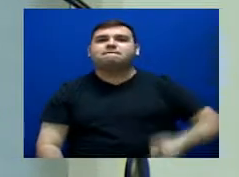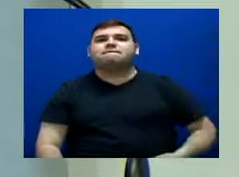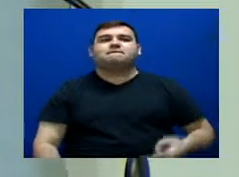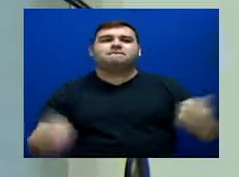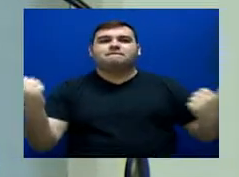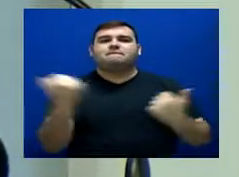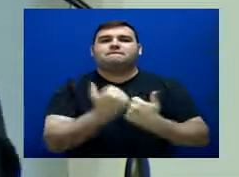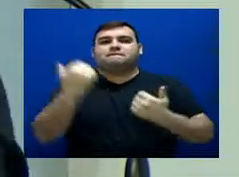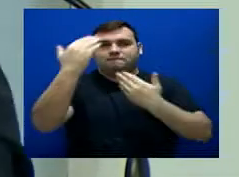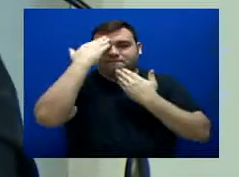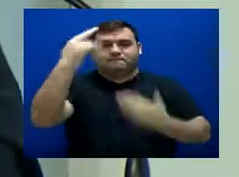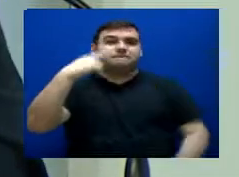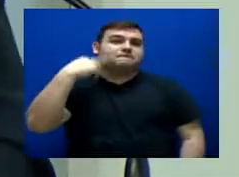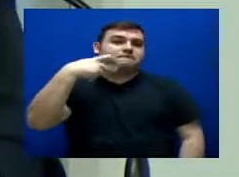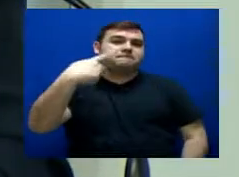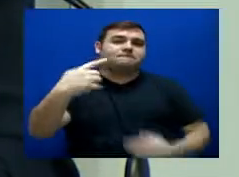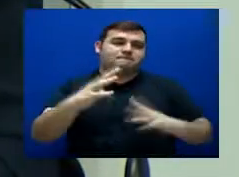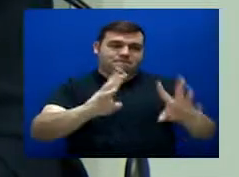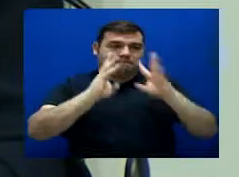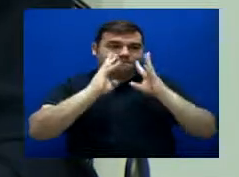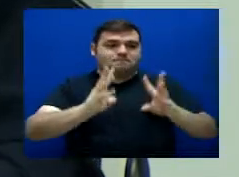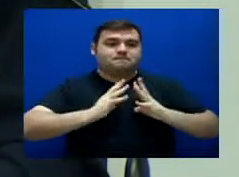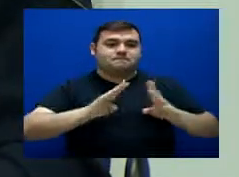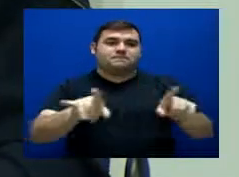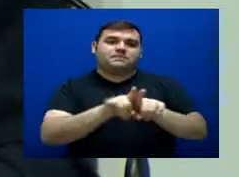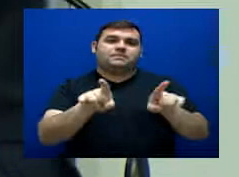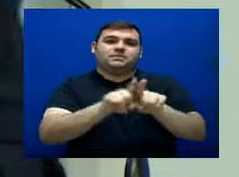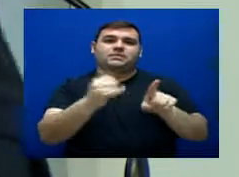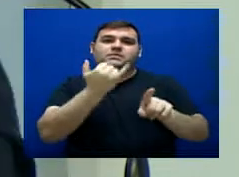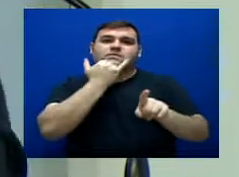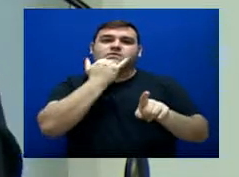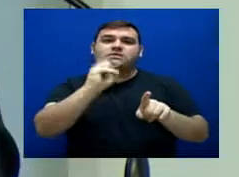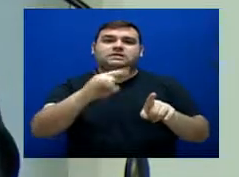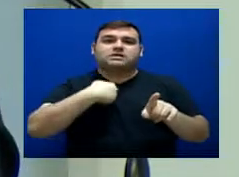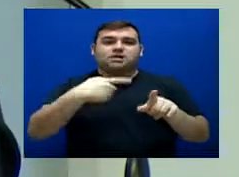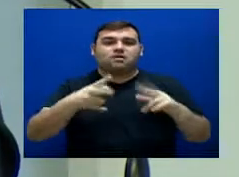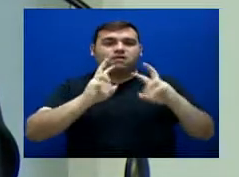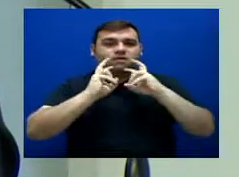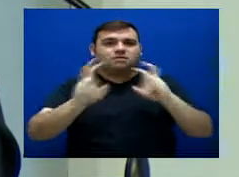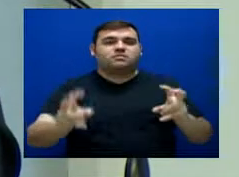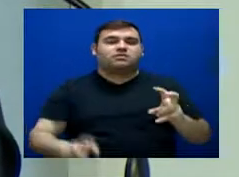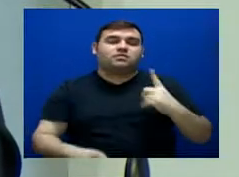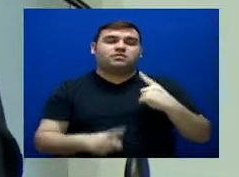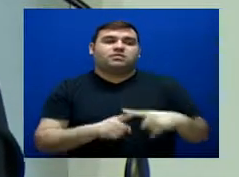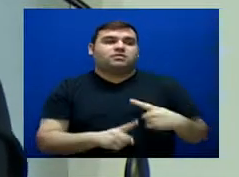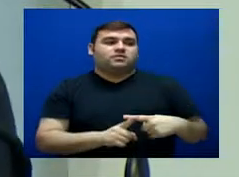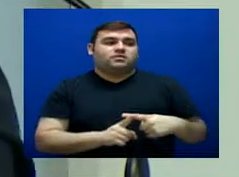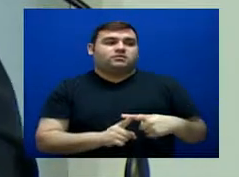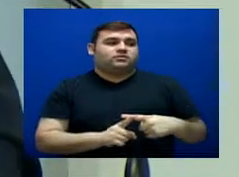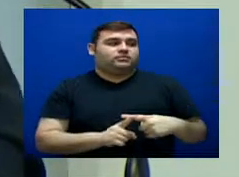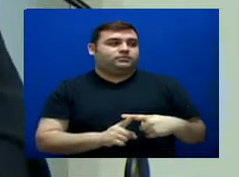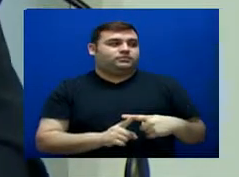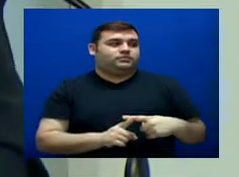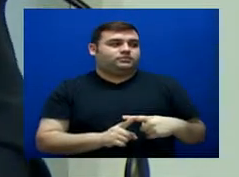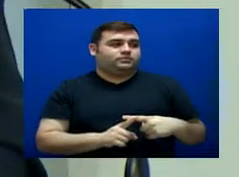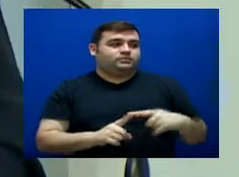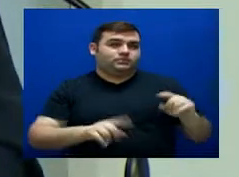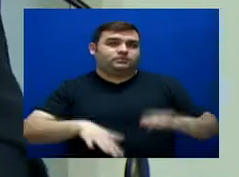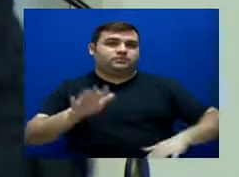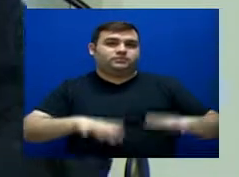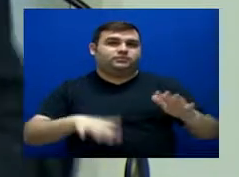Eu agradeço pelo nosso vereador ter me dado atenção. E me desculpe se eu falei alto, porque às